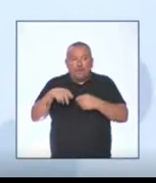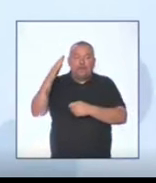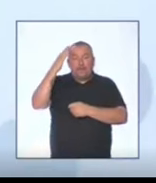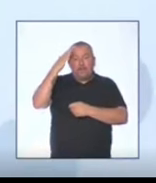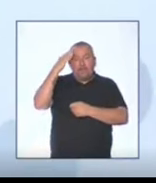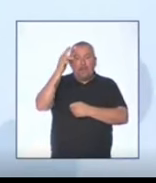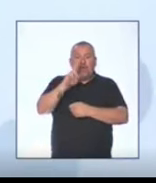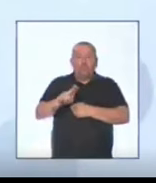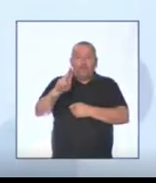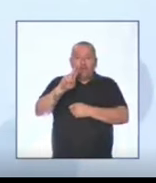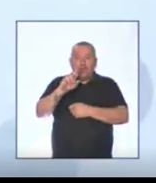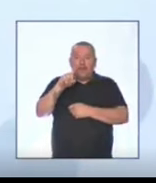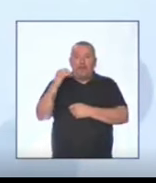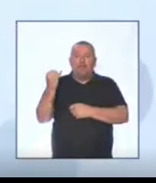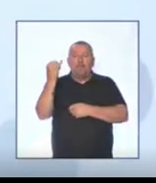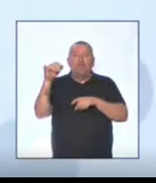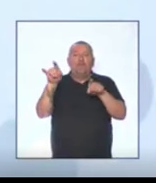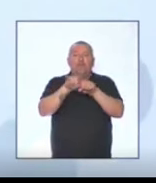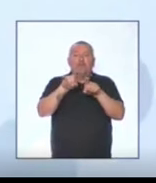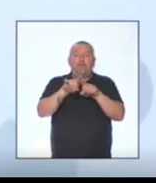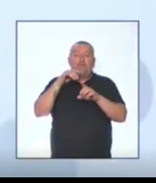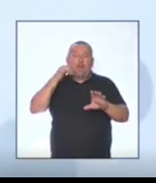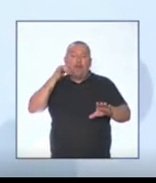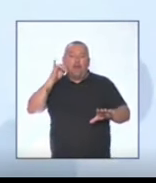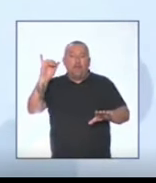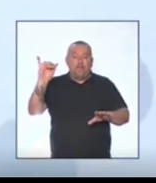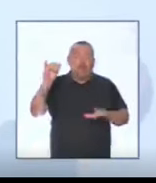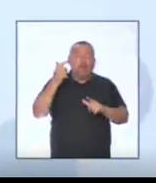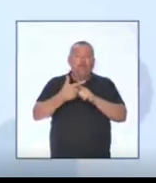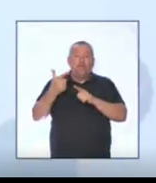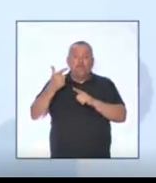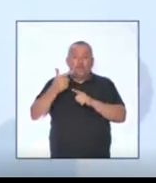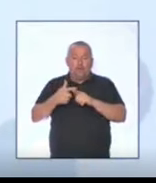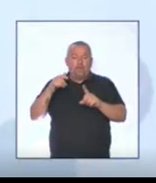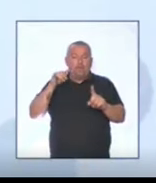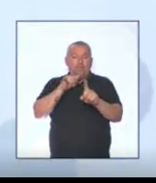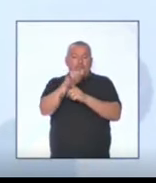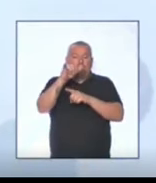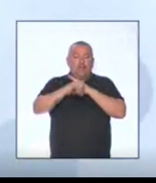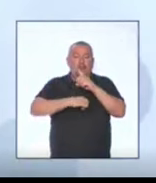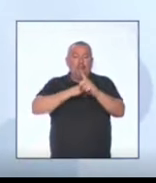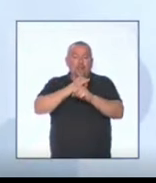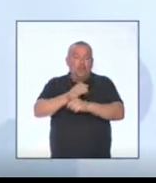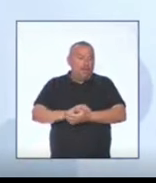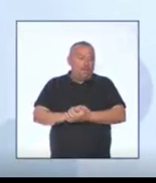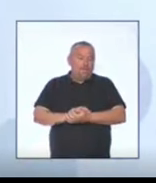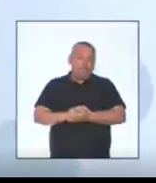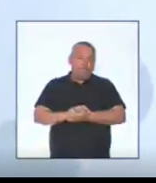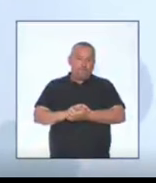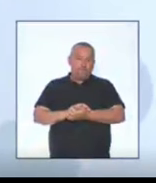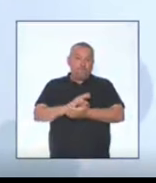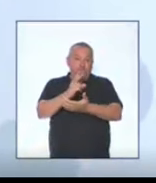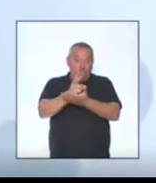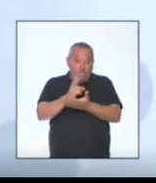internet é importante, inclusive, para prevenir ações contra o cyberbullying. Vamos continuar por aqui,